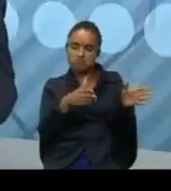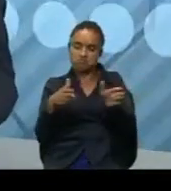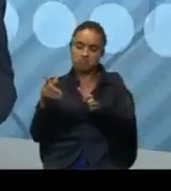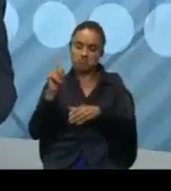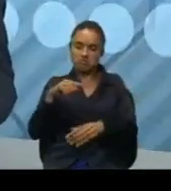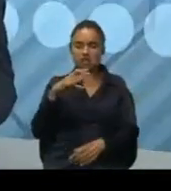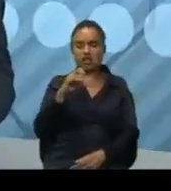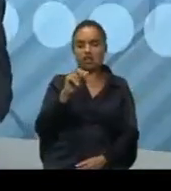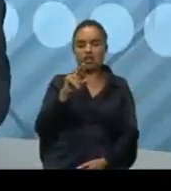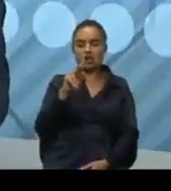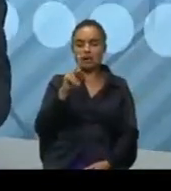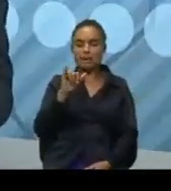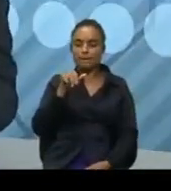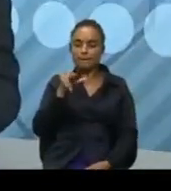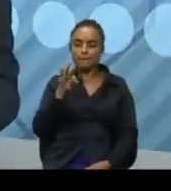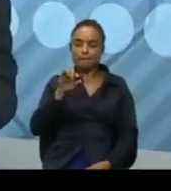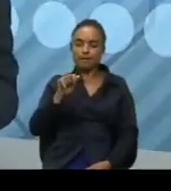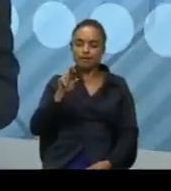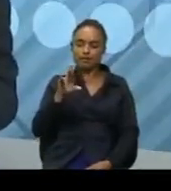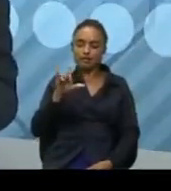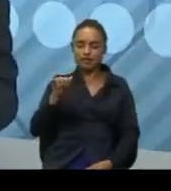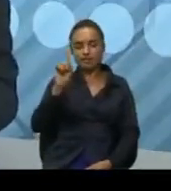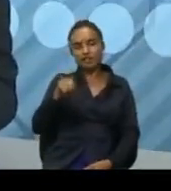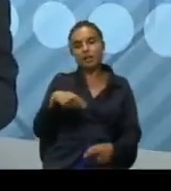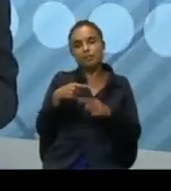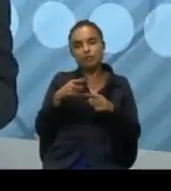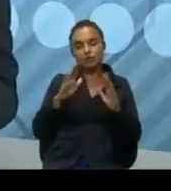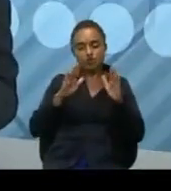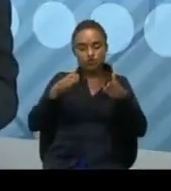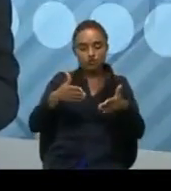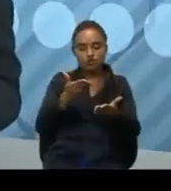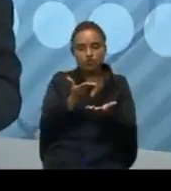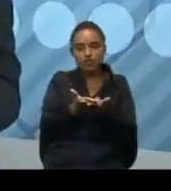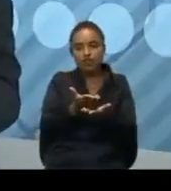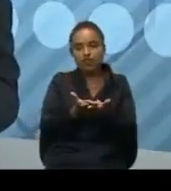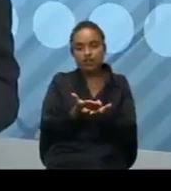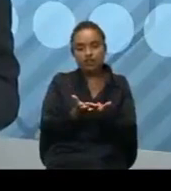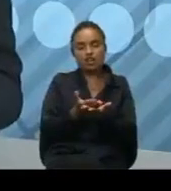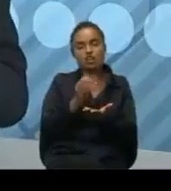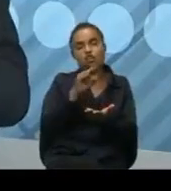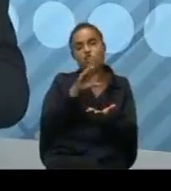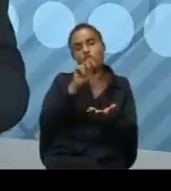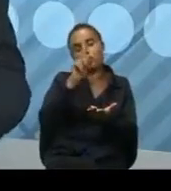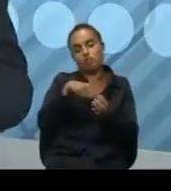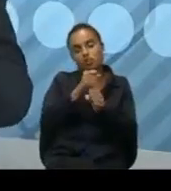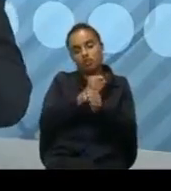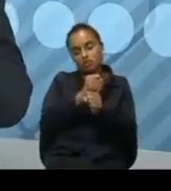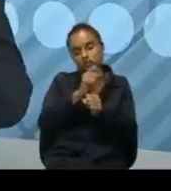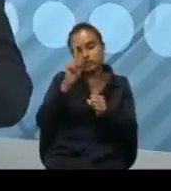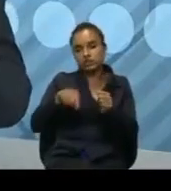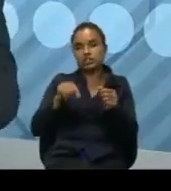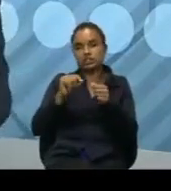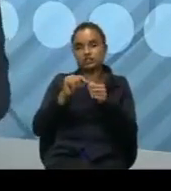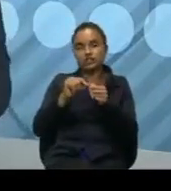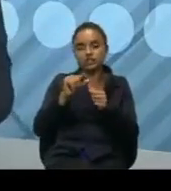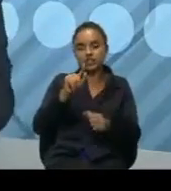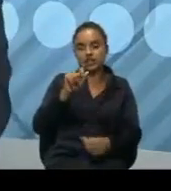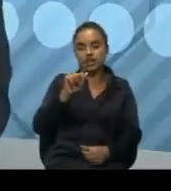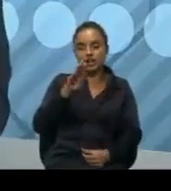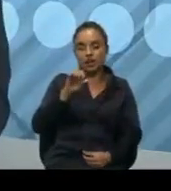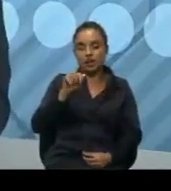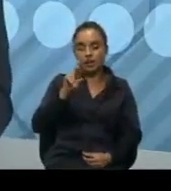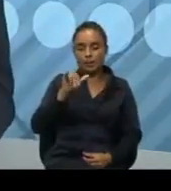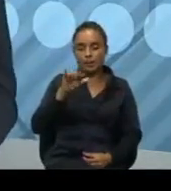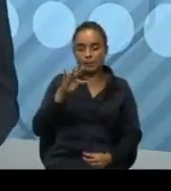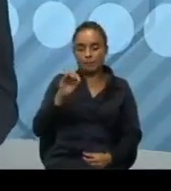uma carpintaria. Não tem. Por quê? Porque o foco da obra agora no início é fazer o gabarito, fazer a locação, descer